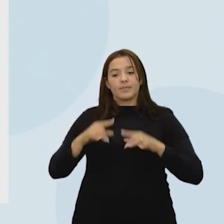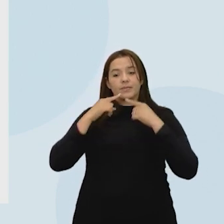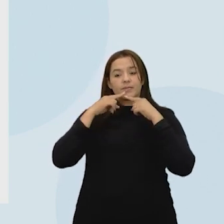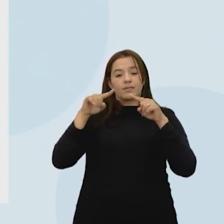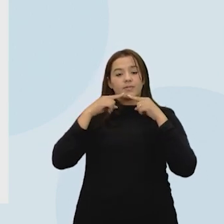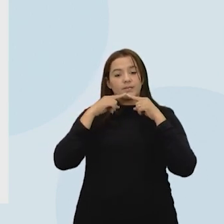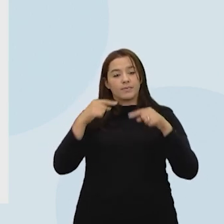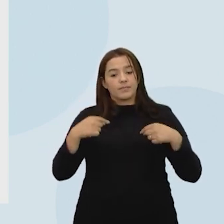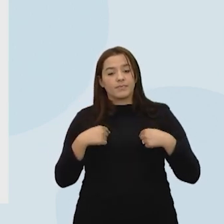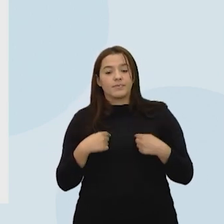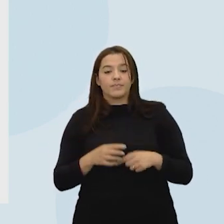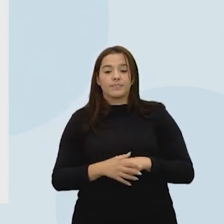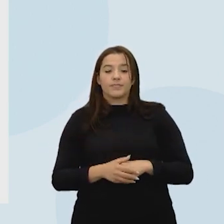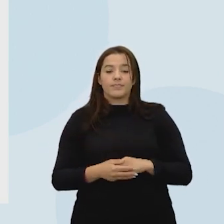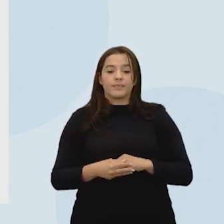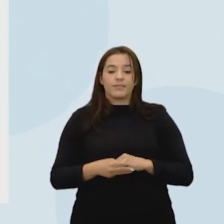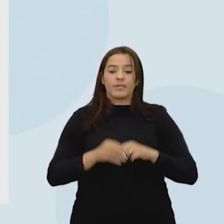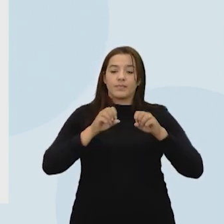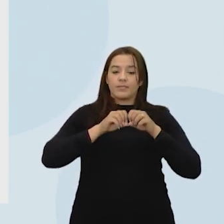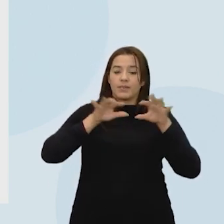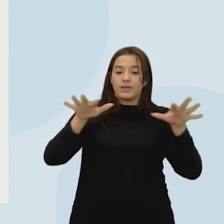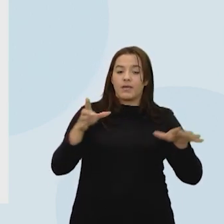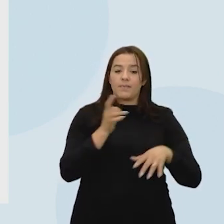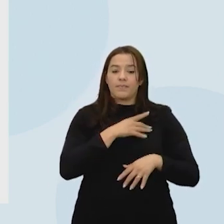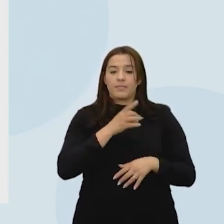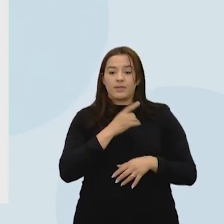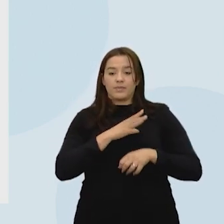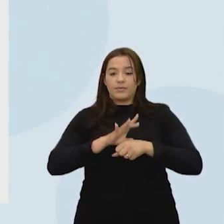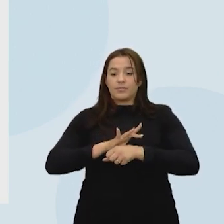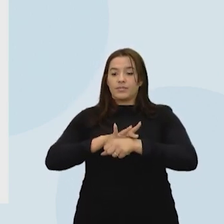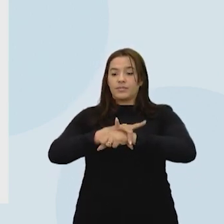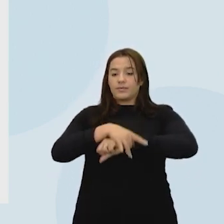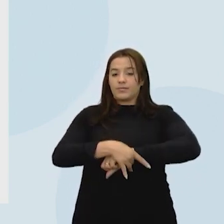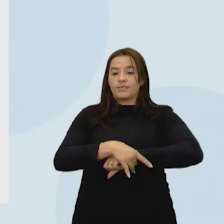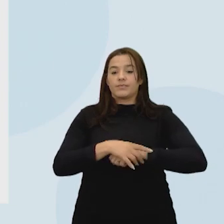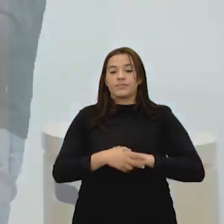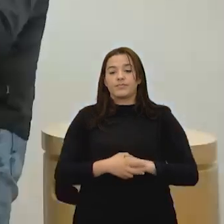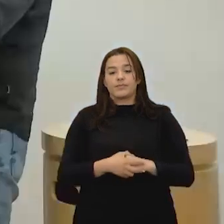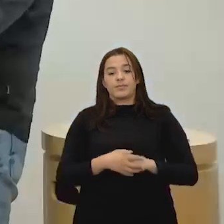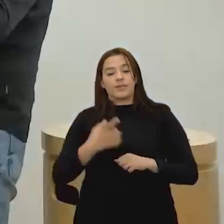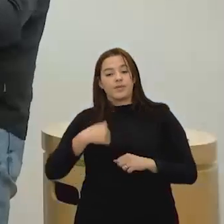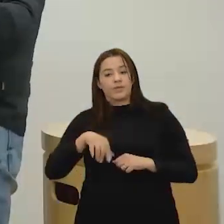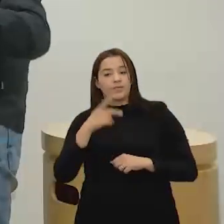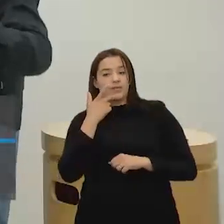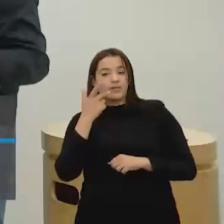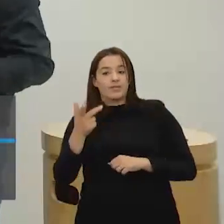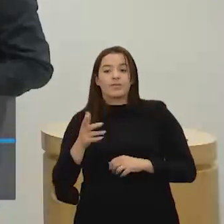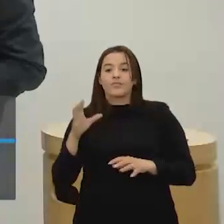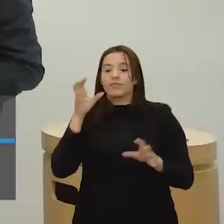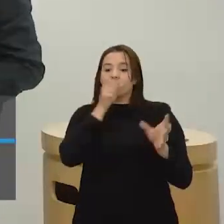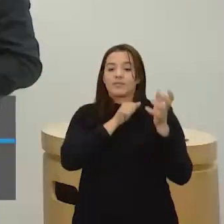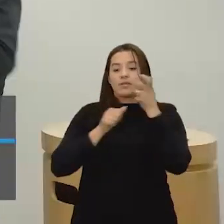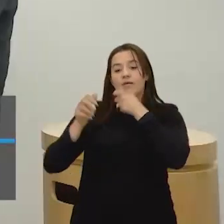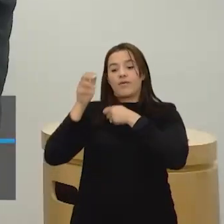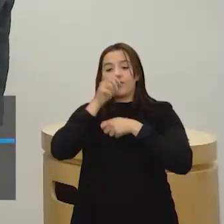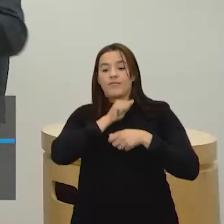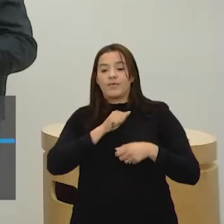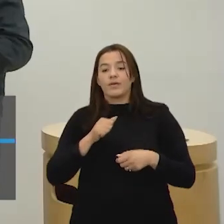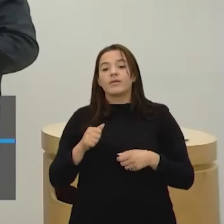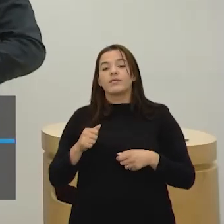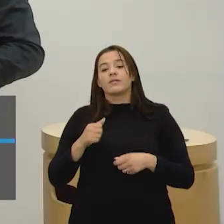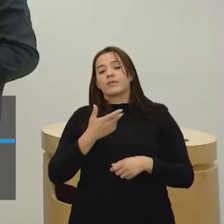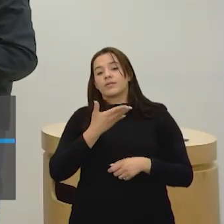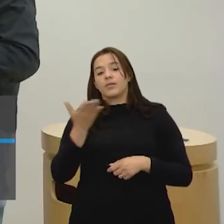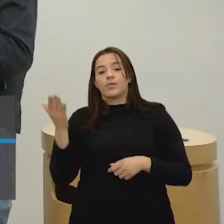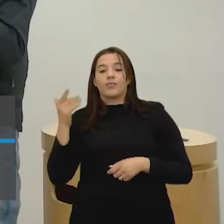mim. Continua. Espalhar medo e insegurança. E aí eu apareço dizendo que vou salvar a galera, né? Que vou impedir